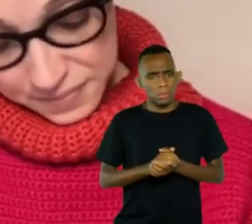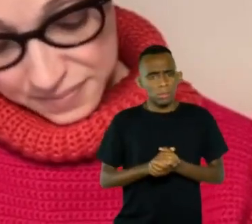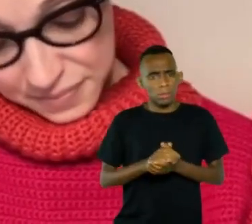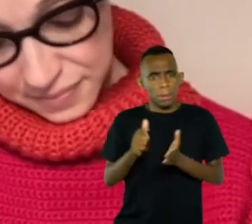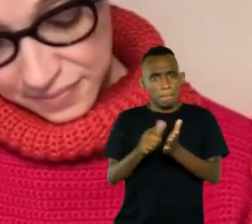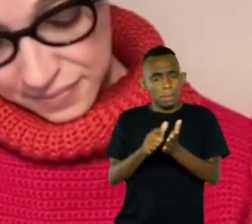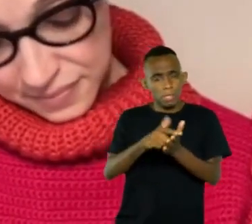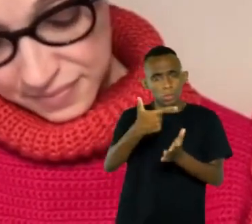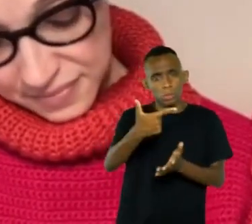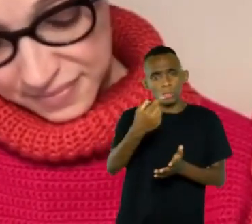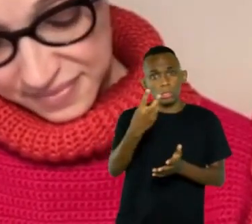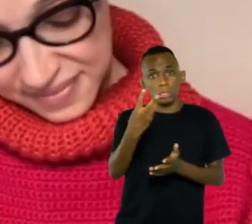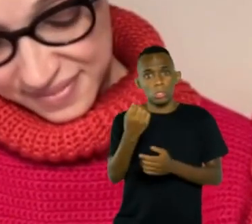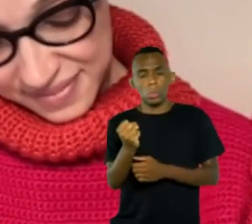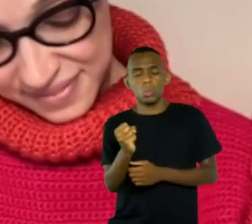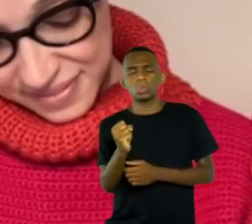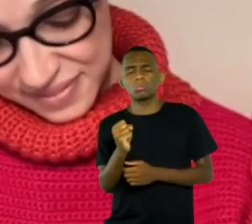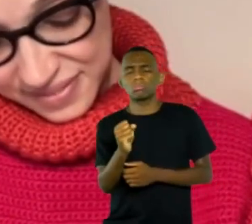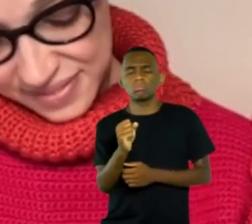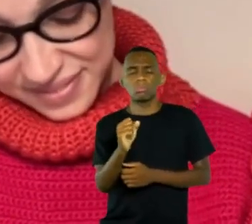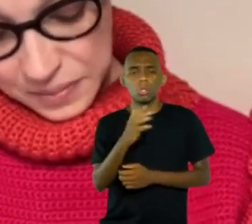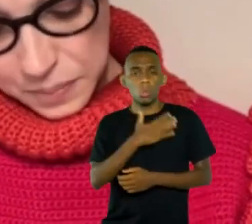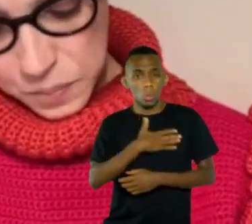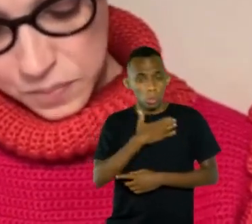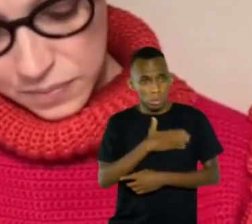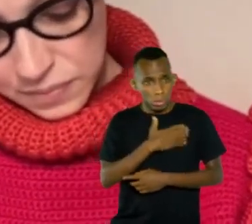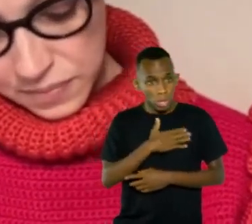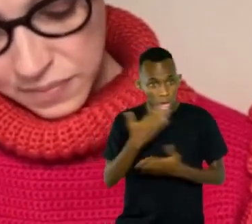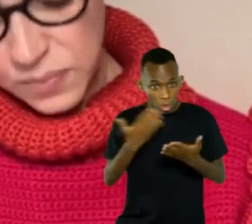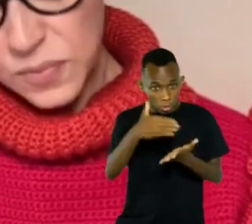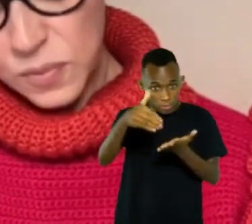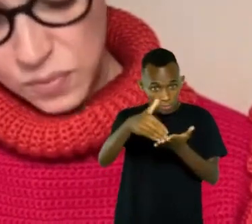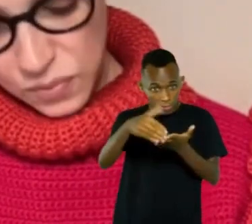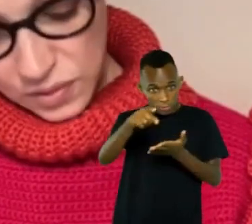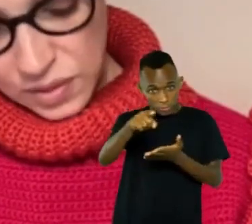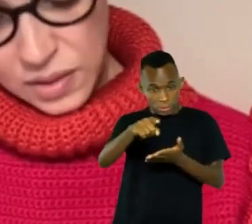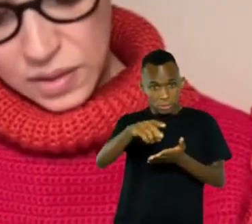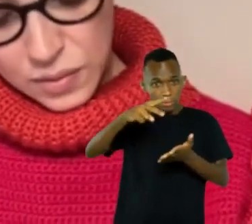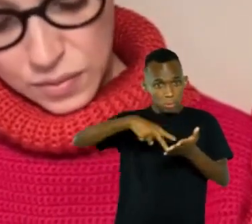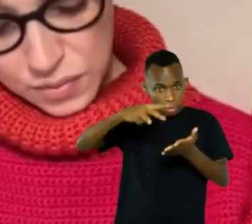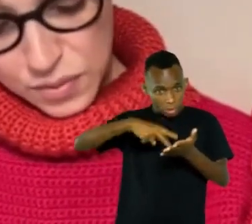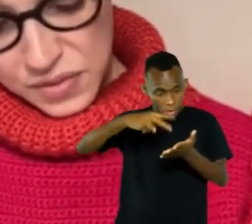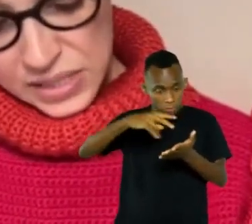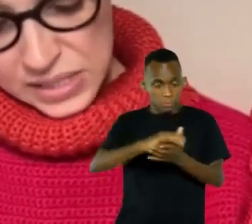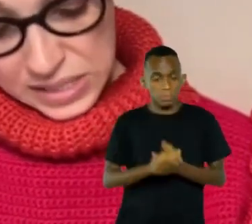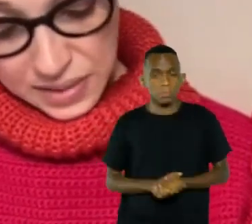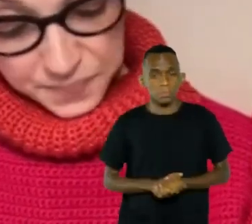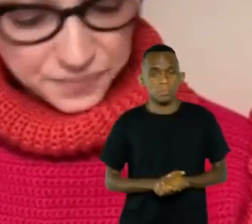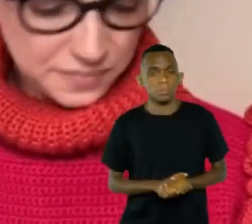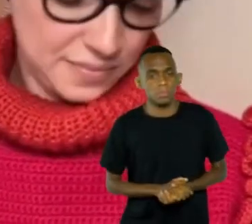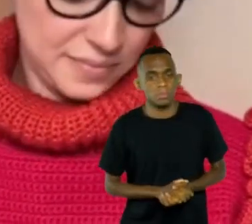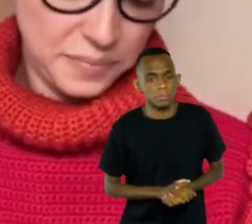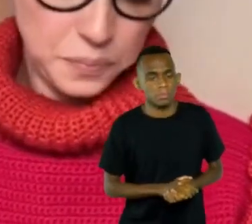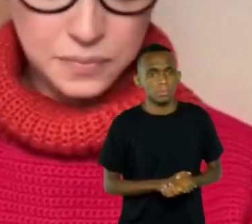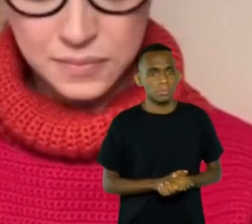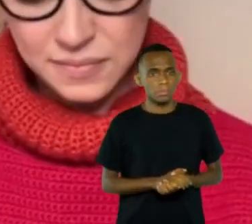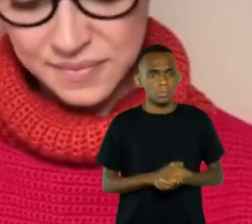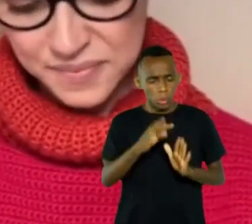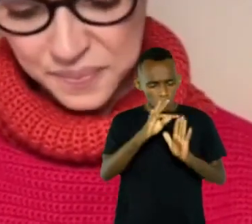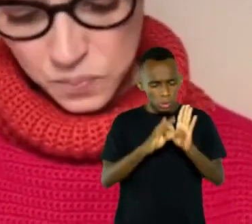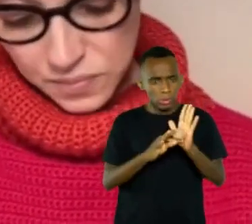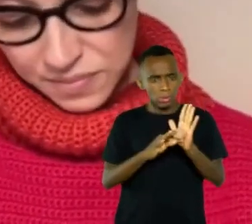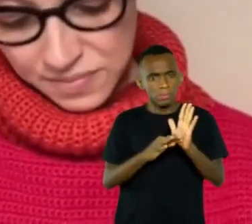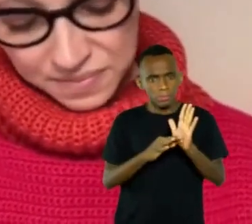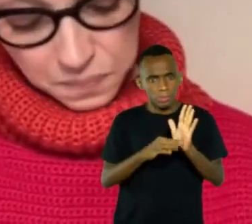238. Gostei demais. E aí agora você finaliza para a gente, então, com a leitura Vou de uma finalizar. partezinha escolhida por